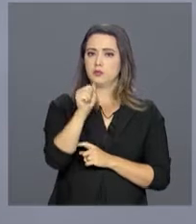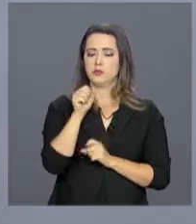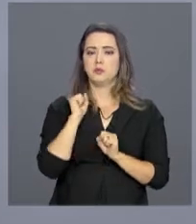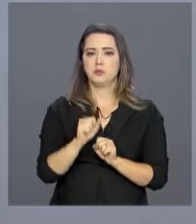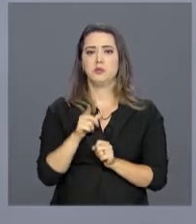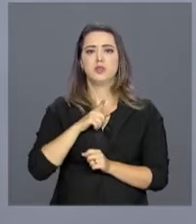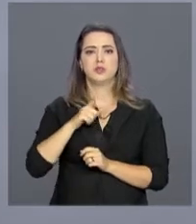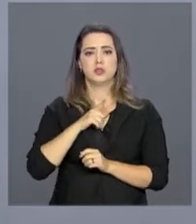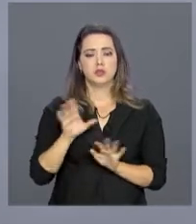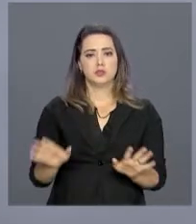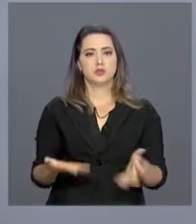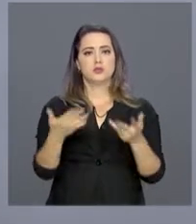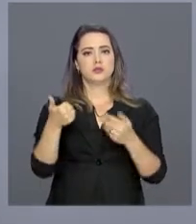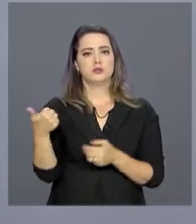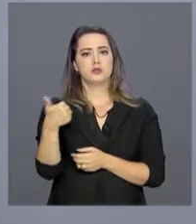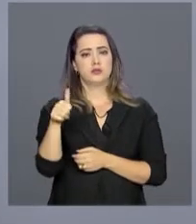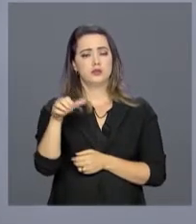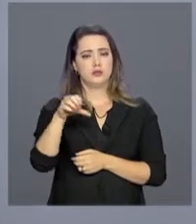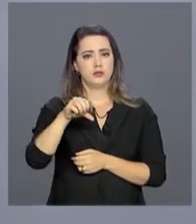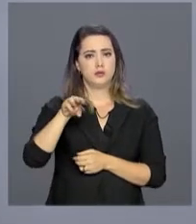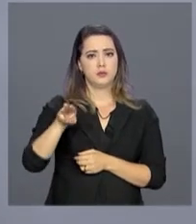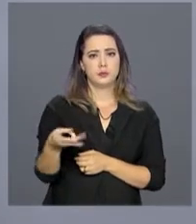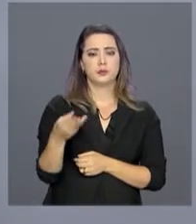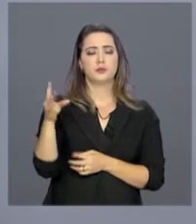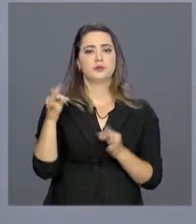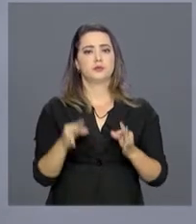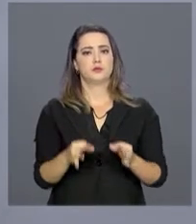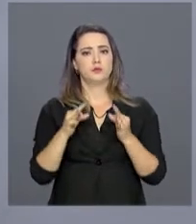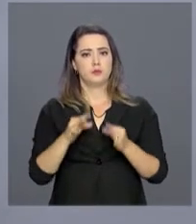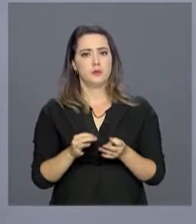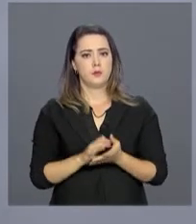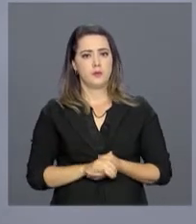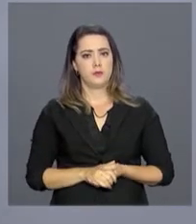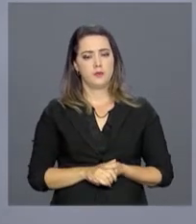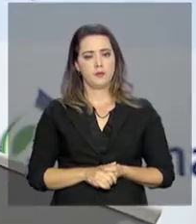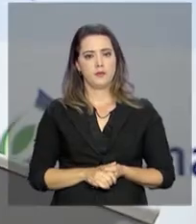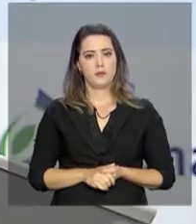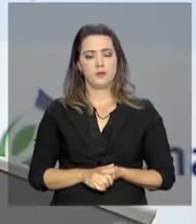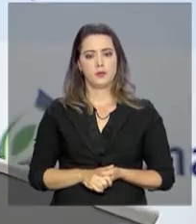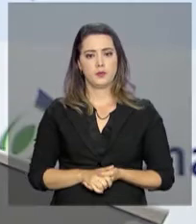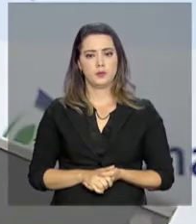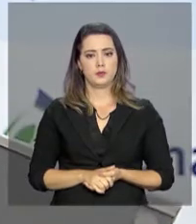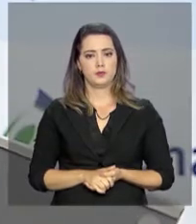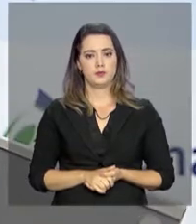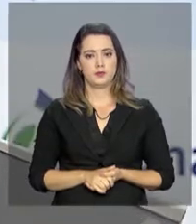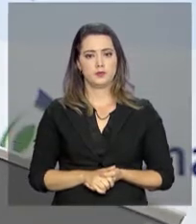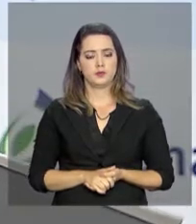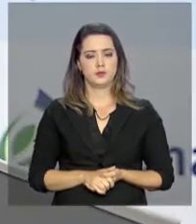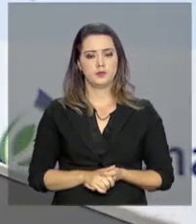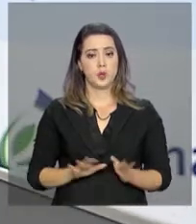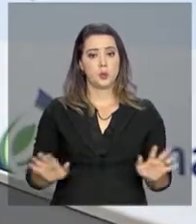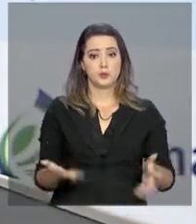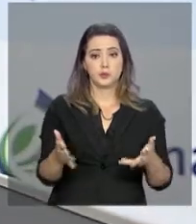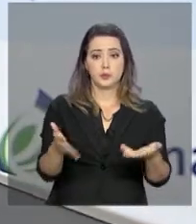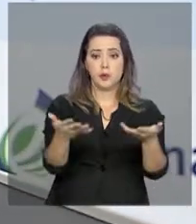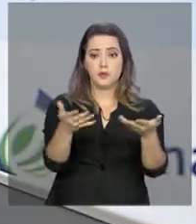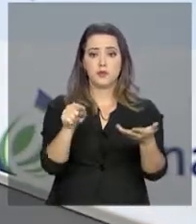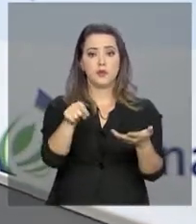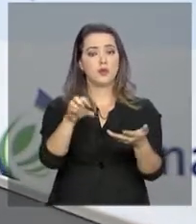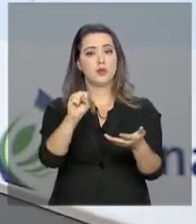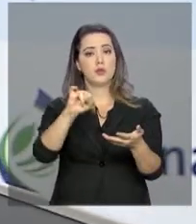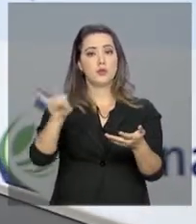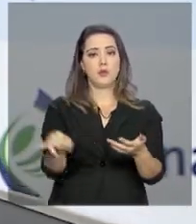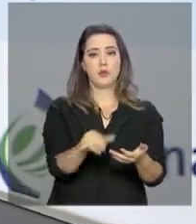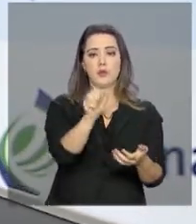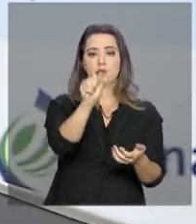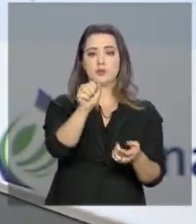pode registrar produção de 119 milhões de toneladas. Em volume de produção, a soja e o milho